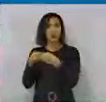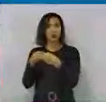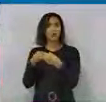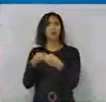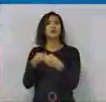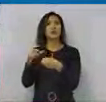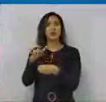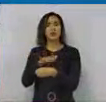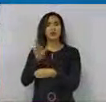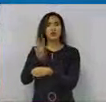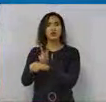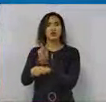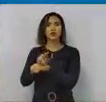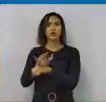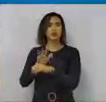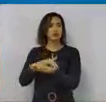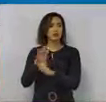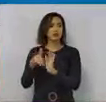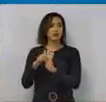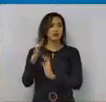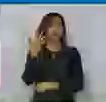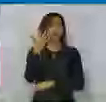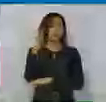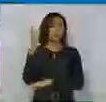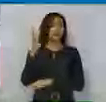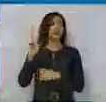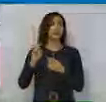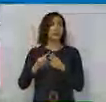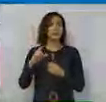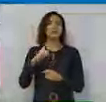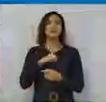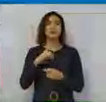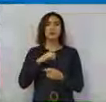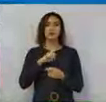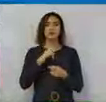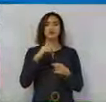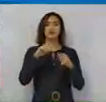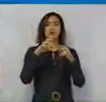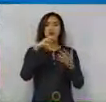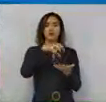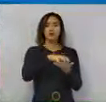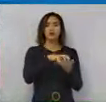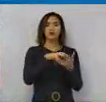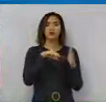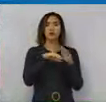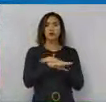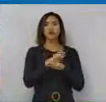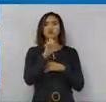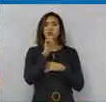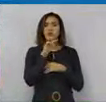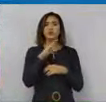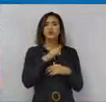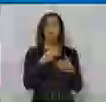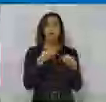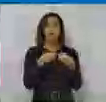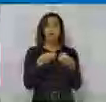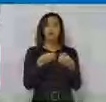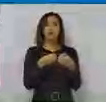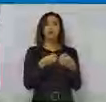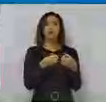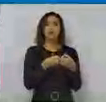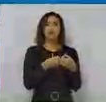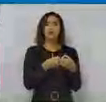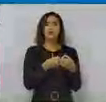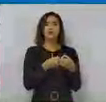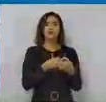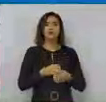de proteção integral. E temos também uma estação elevatória que também está no limite dessa unidade de